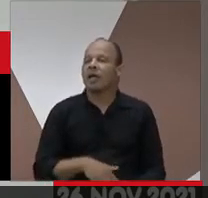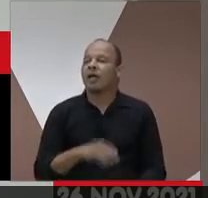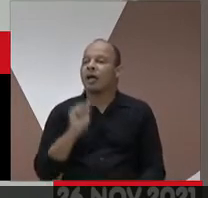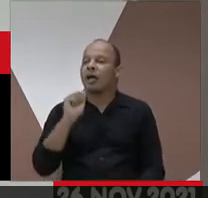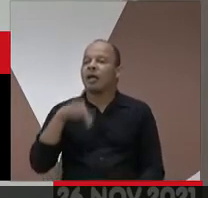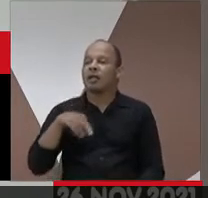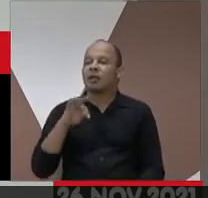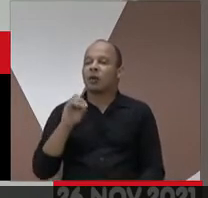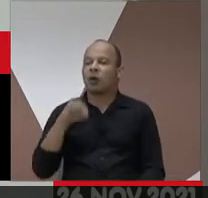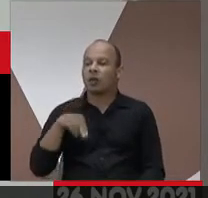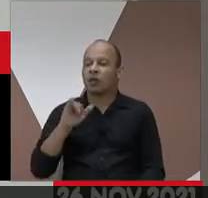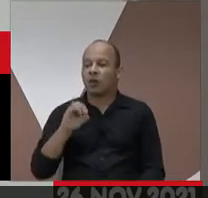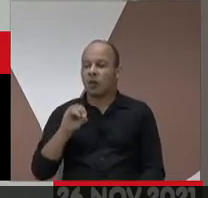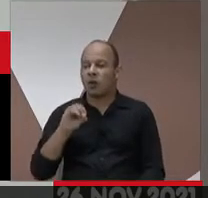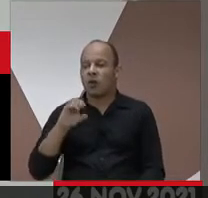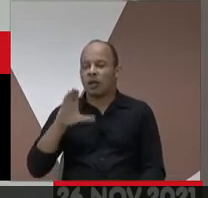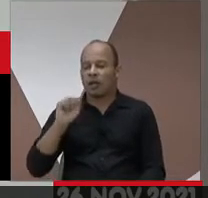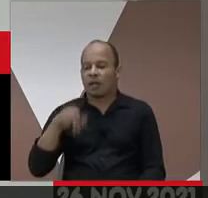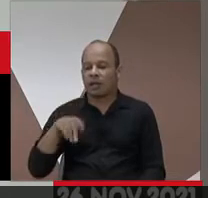Rodrigues, Projeto Pomar BH.